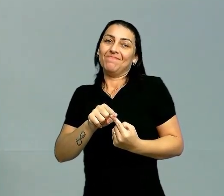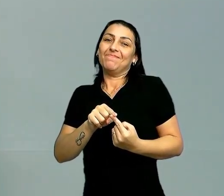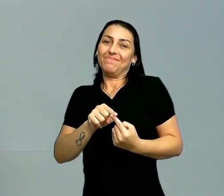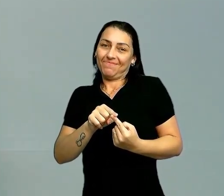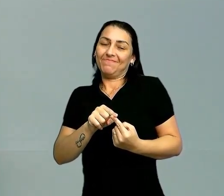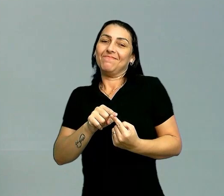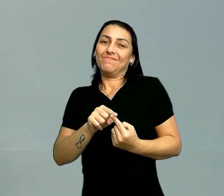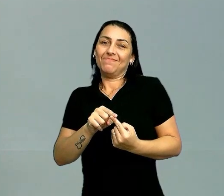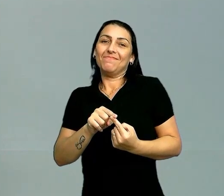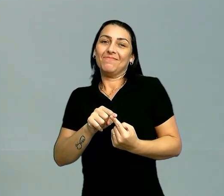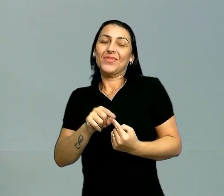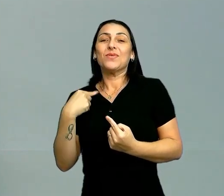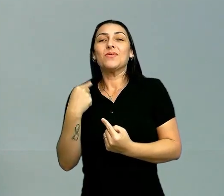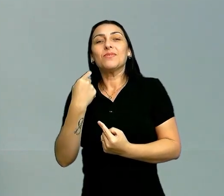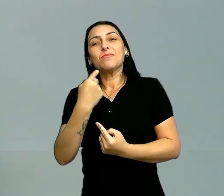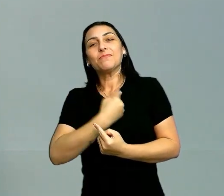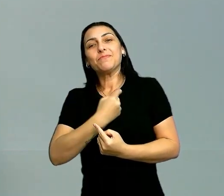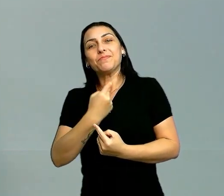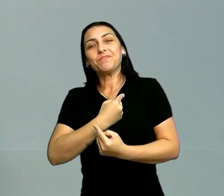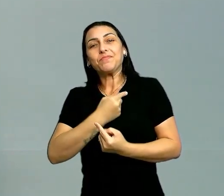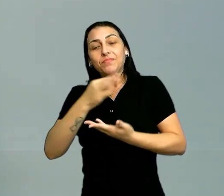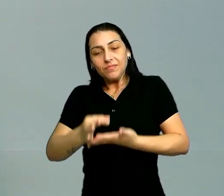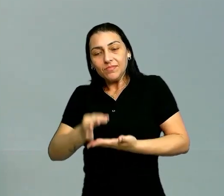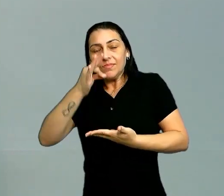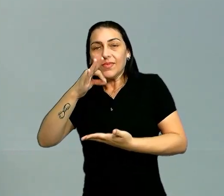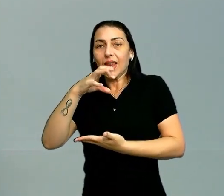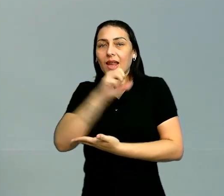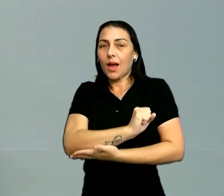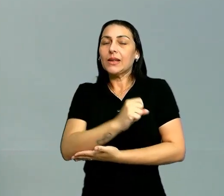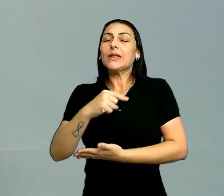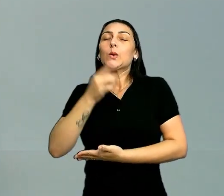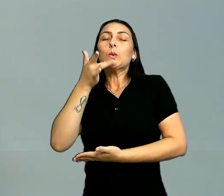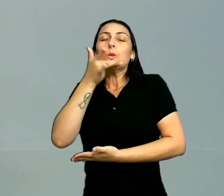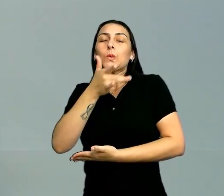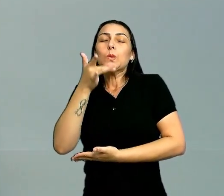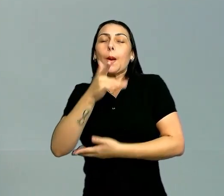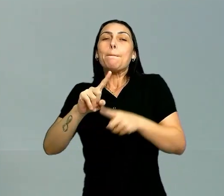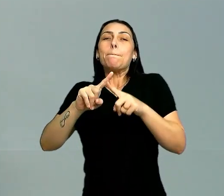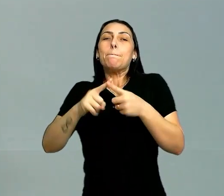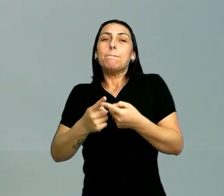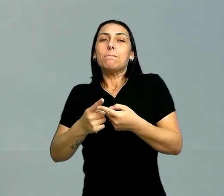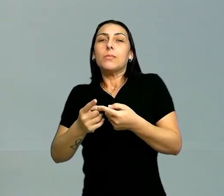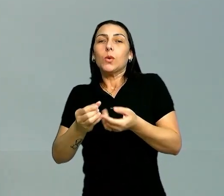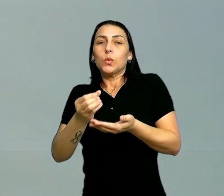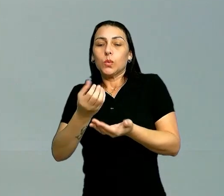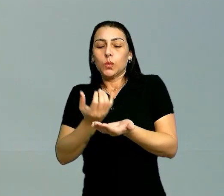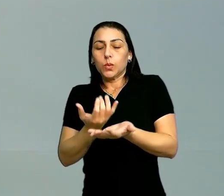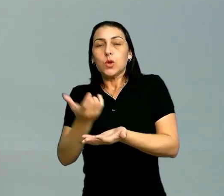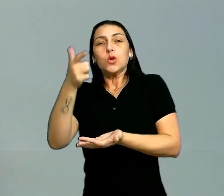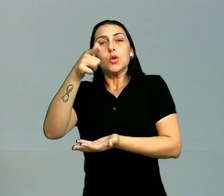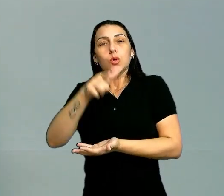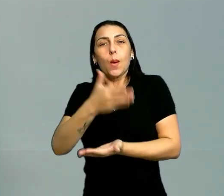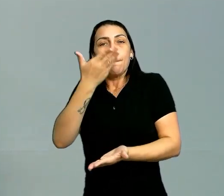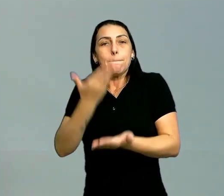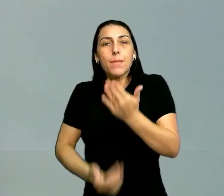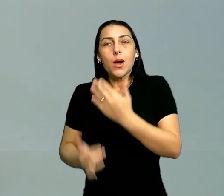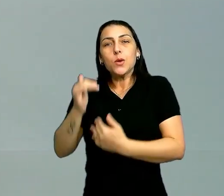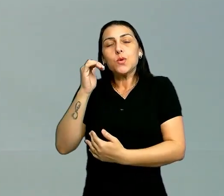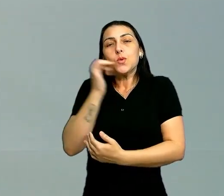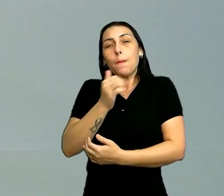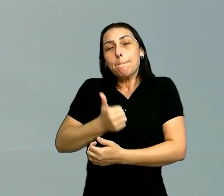do café, que quando a gente toma de primeira, ele tem um sabor, mas quando a gente reesquenta o café, ele perde muito